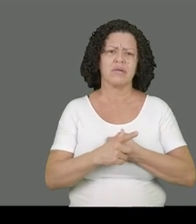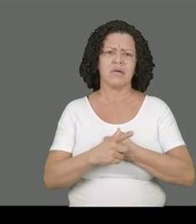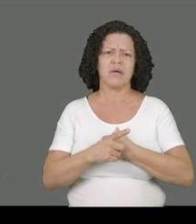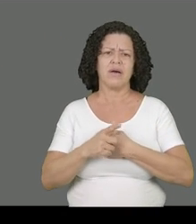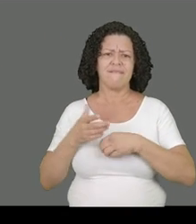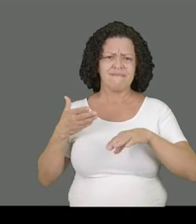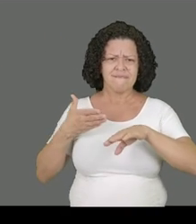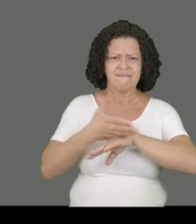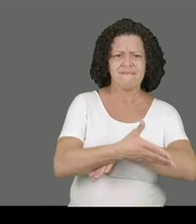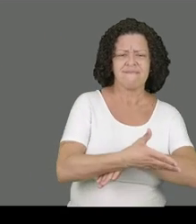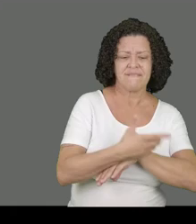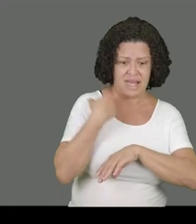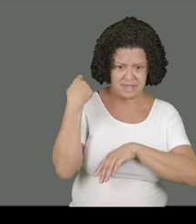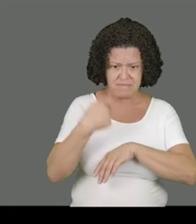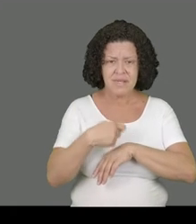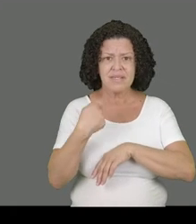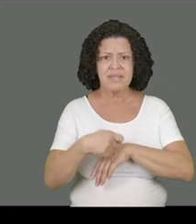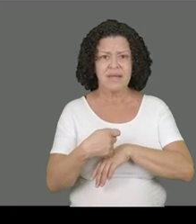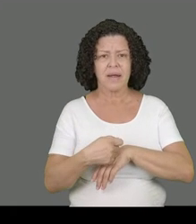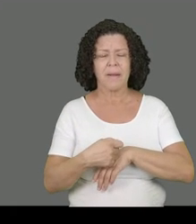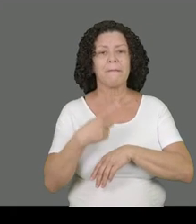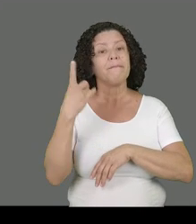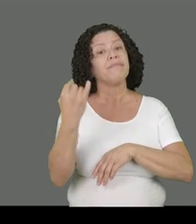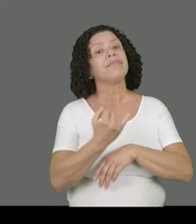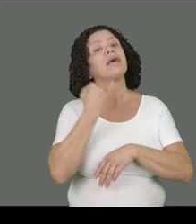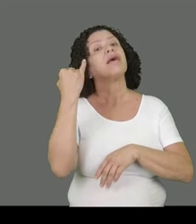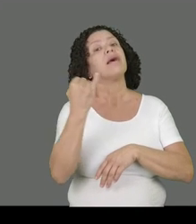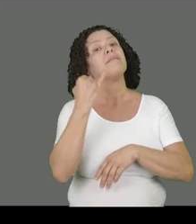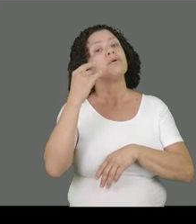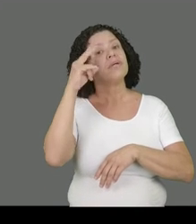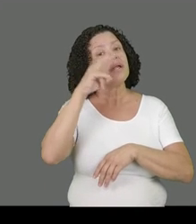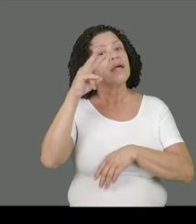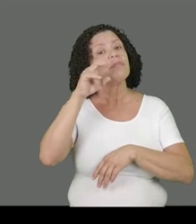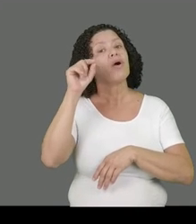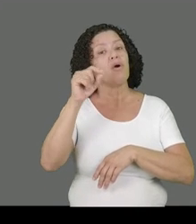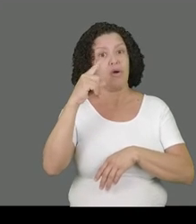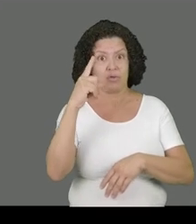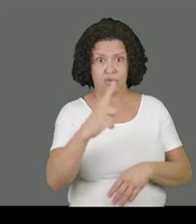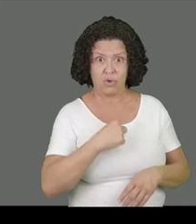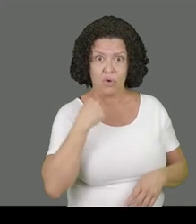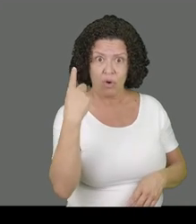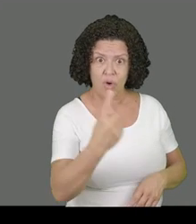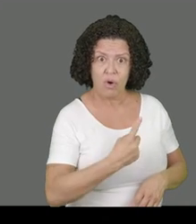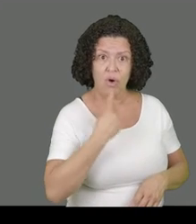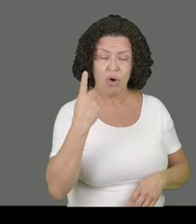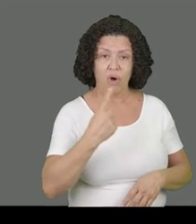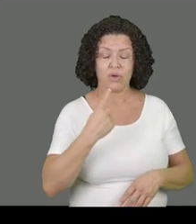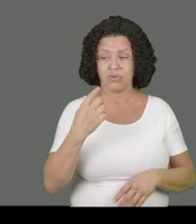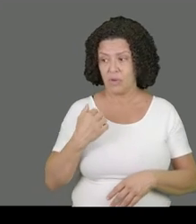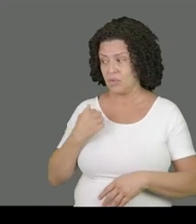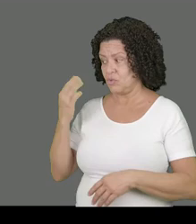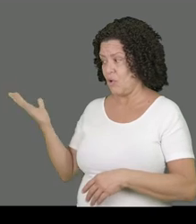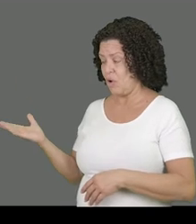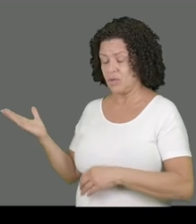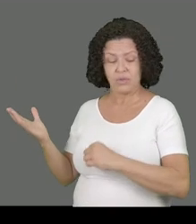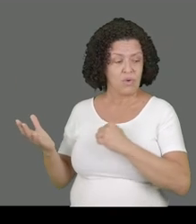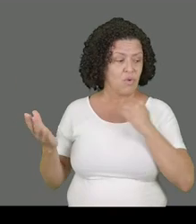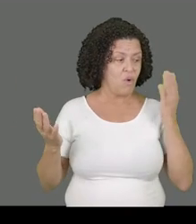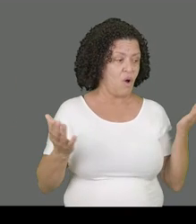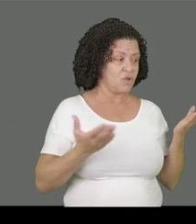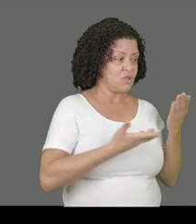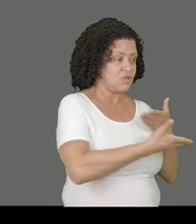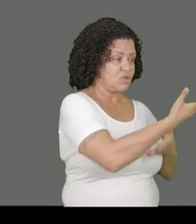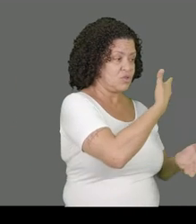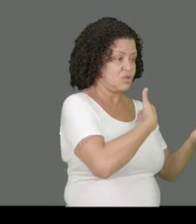conseguir acessar aquilo que nós estamos precisando. É importante a gente lembrar que nós somos o